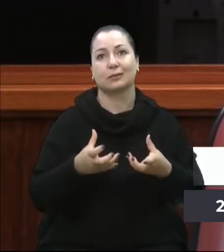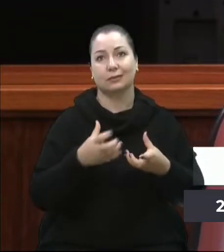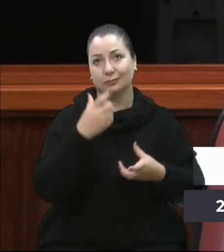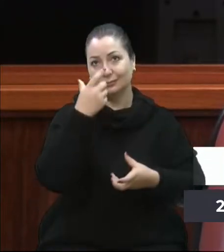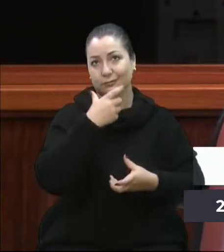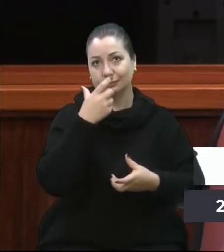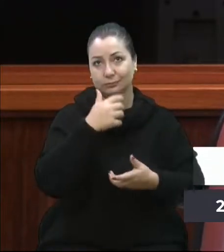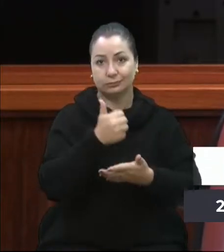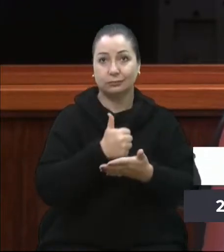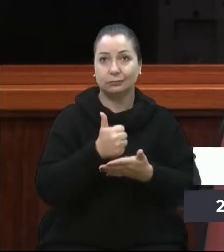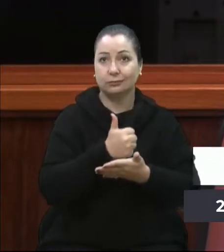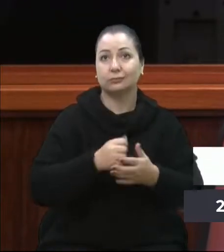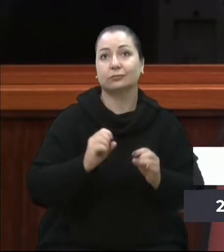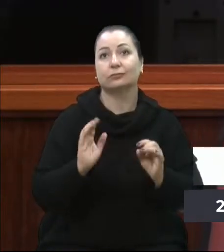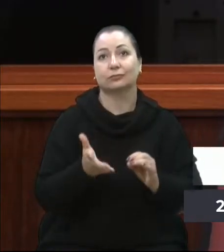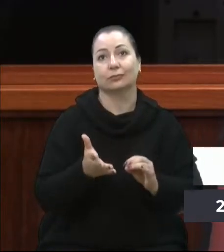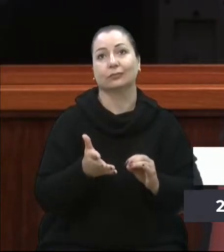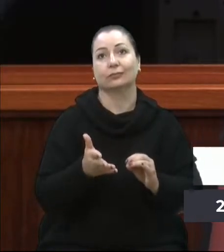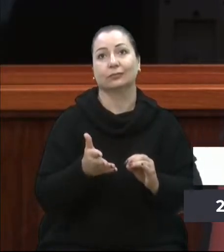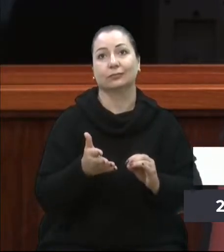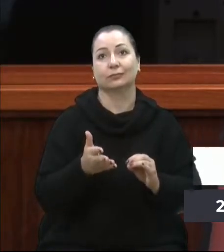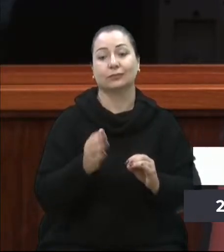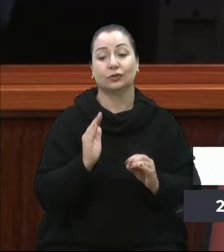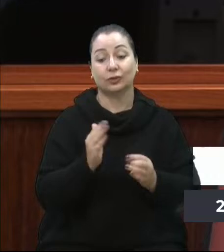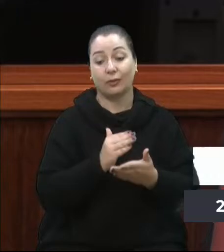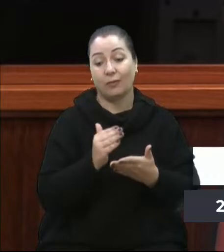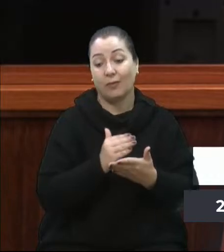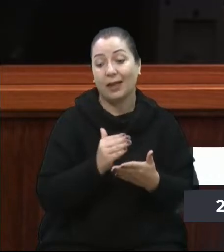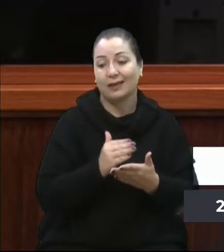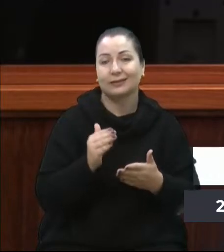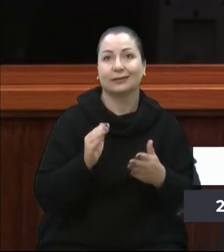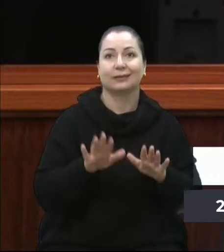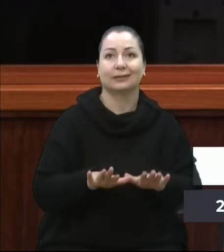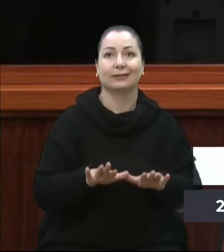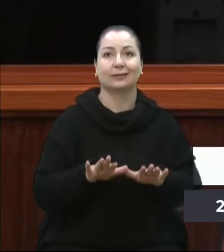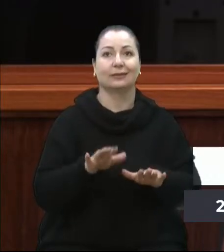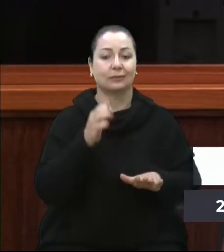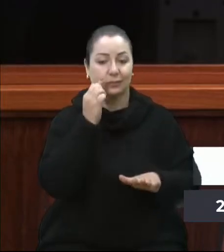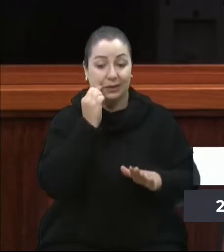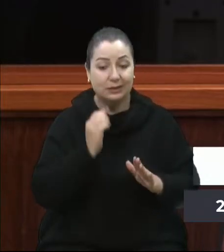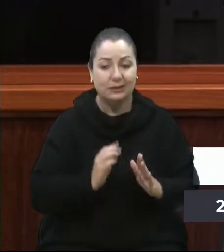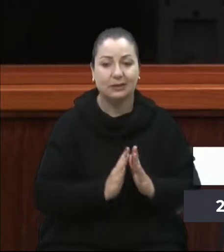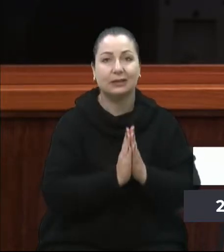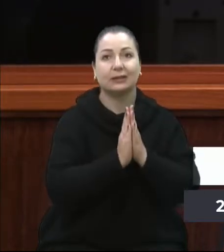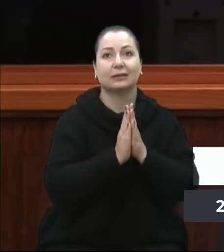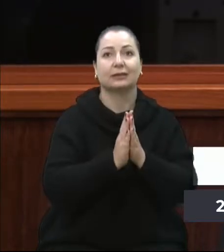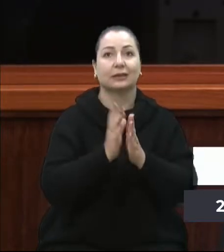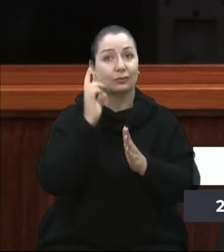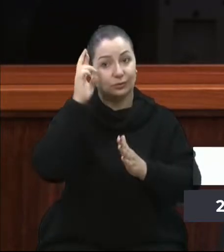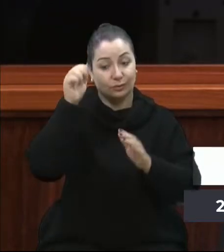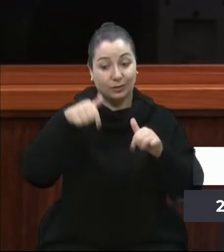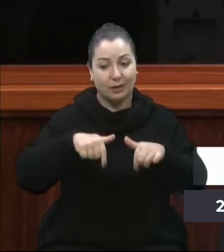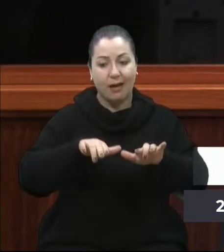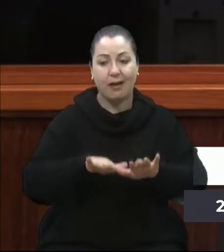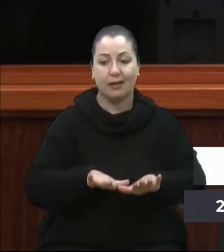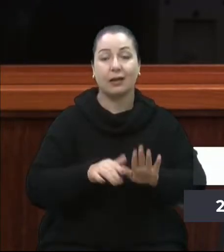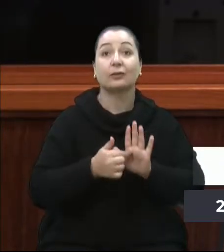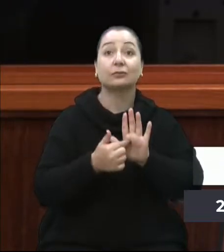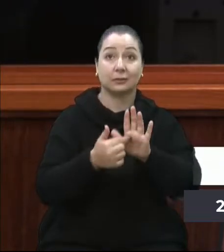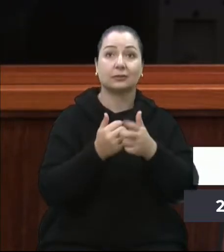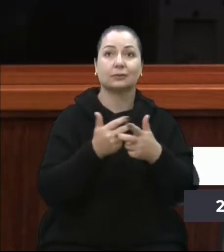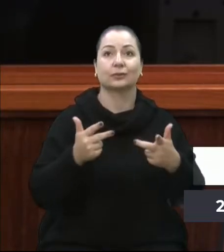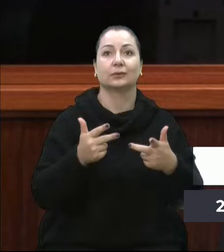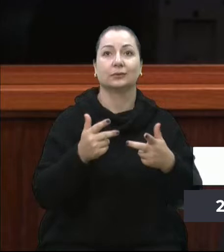o básico. Eu acho que isso já parte de muita coisa. A presença dos diretores aqui, ela nos apresenta isso. Eles